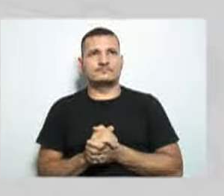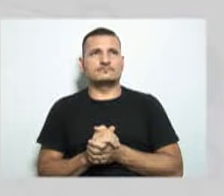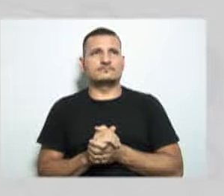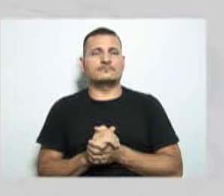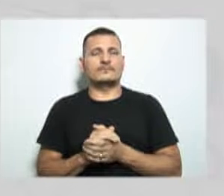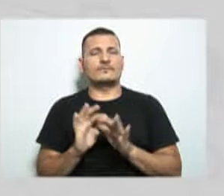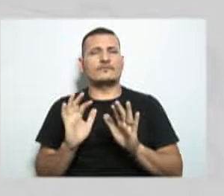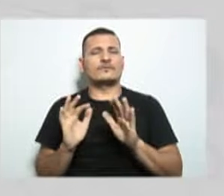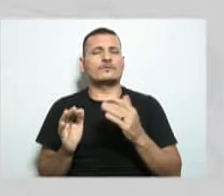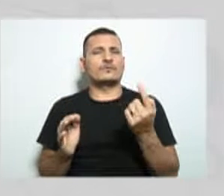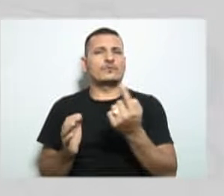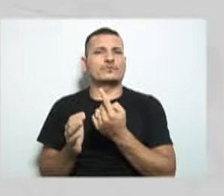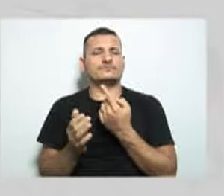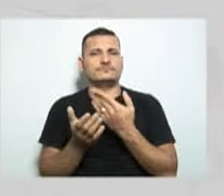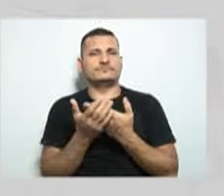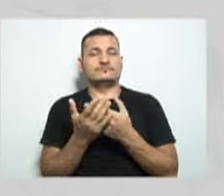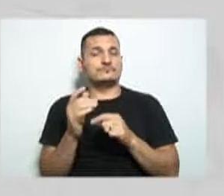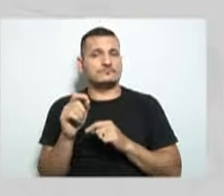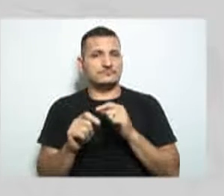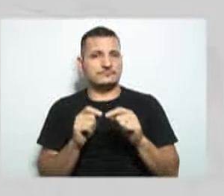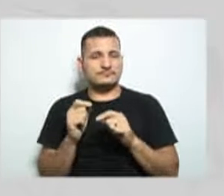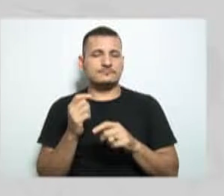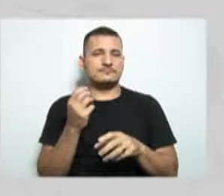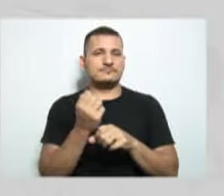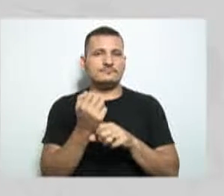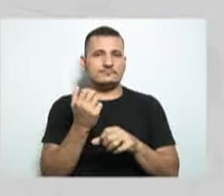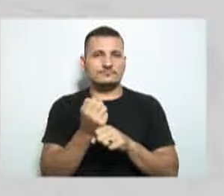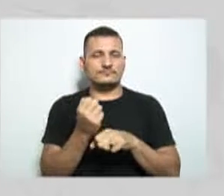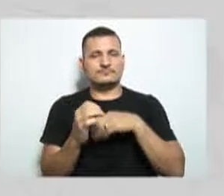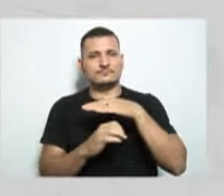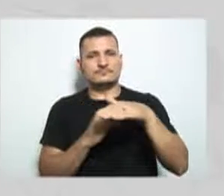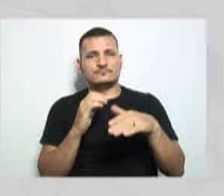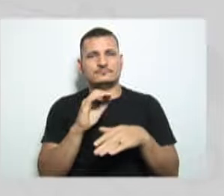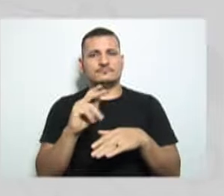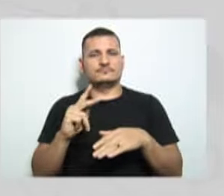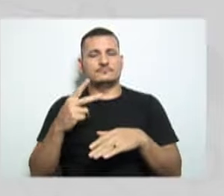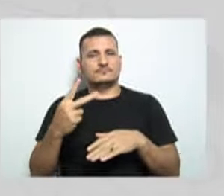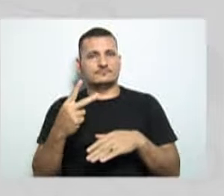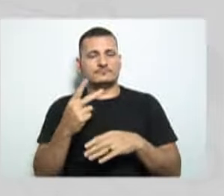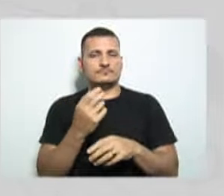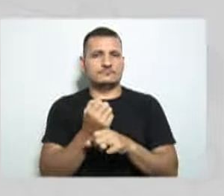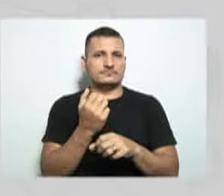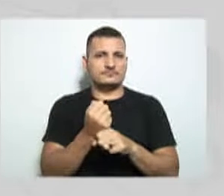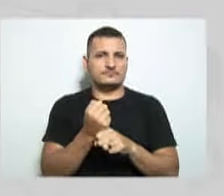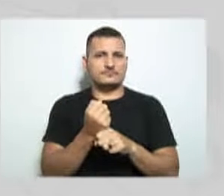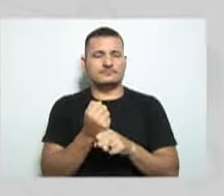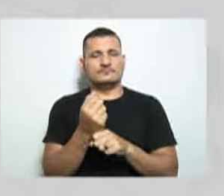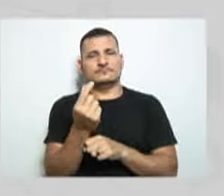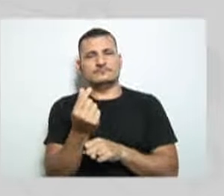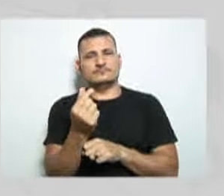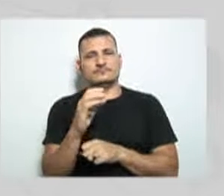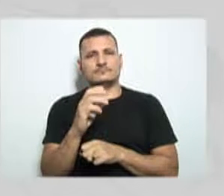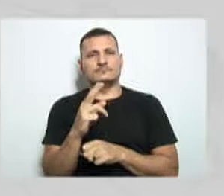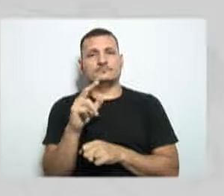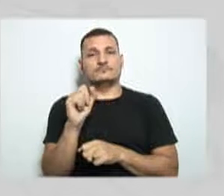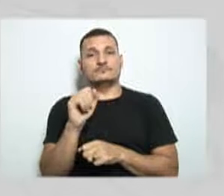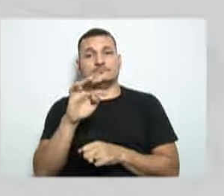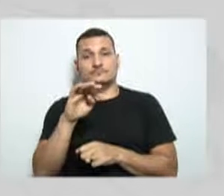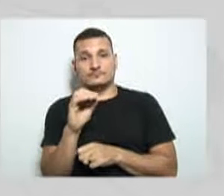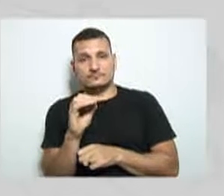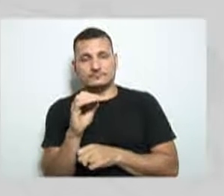Vamos estudar em Contabilidade de Empresas Cooperativistas 2, Contabilidade de Custos, onde dentro dela nós vamos